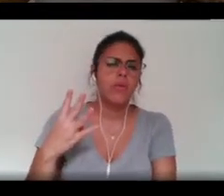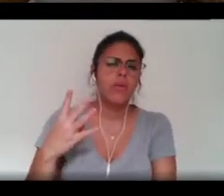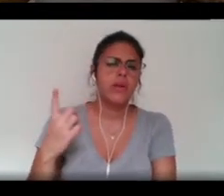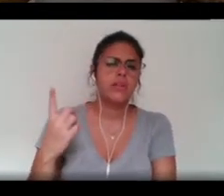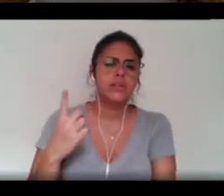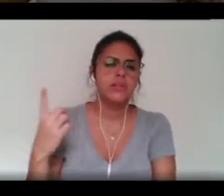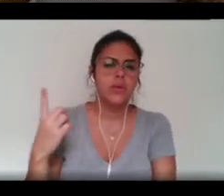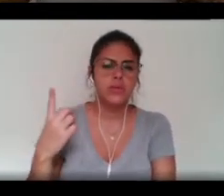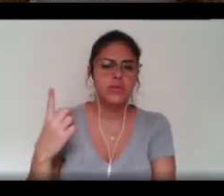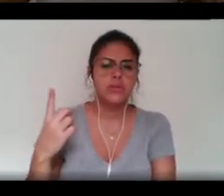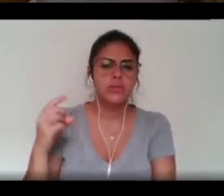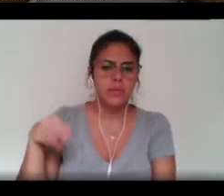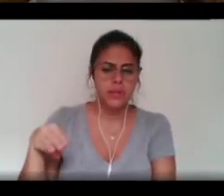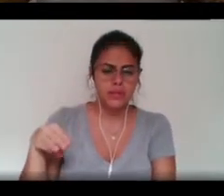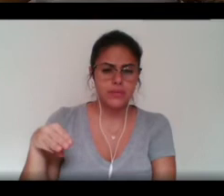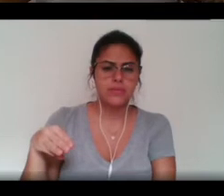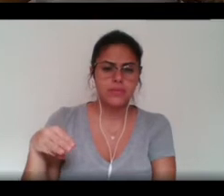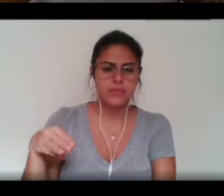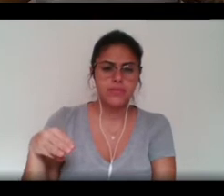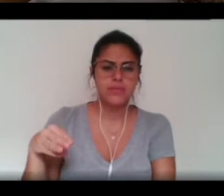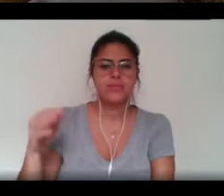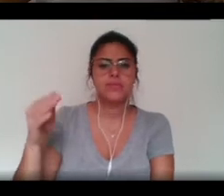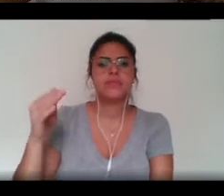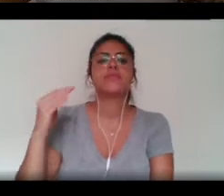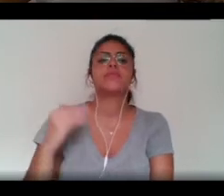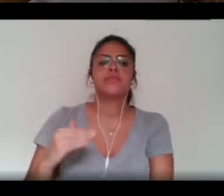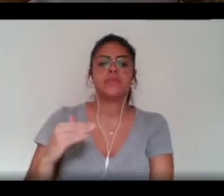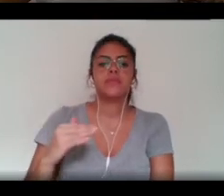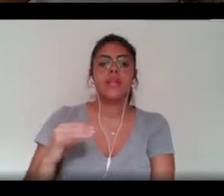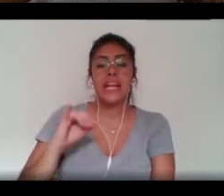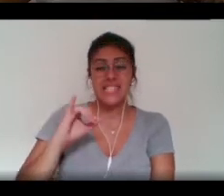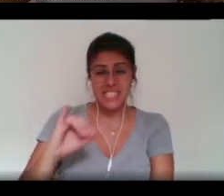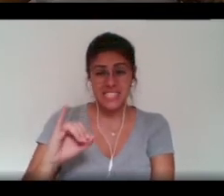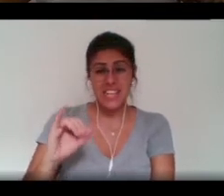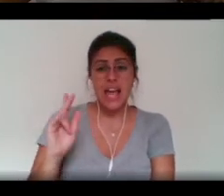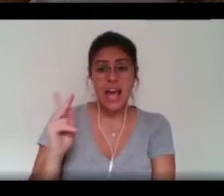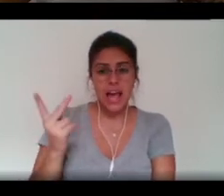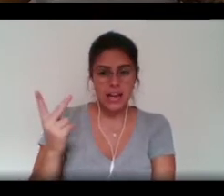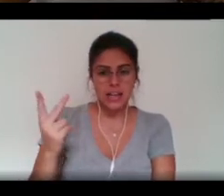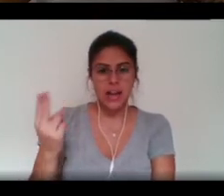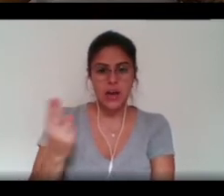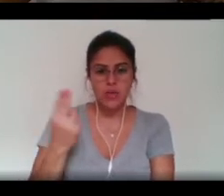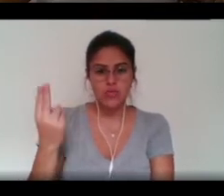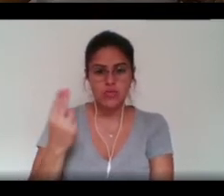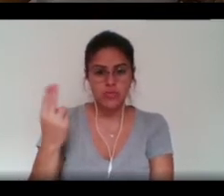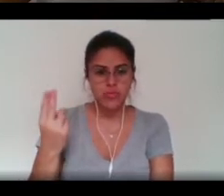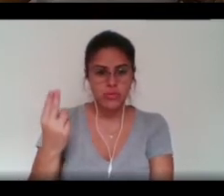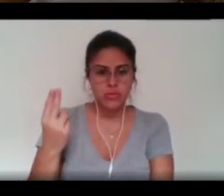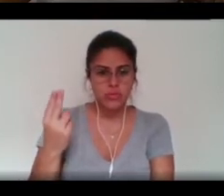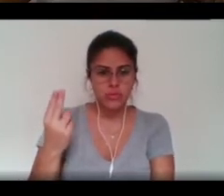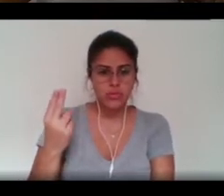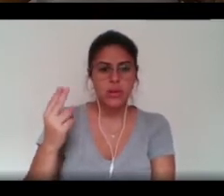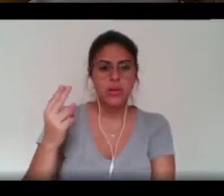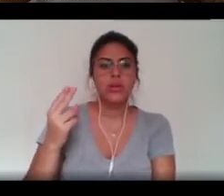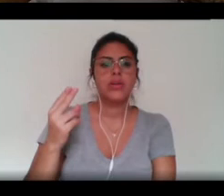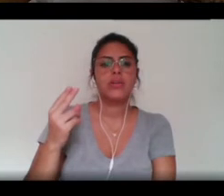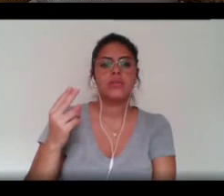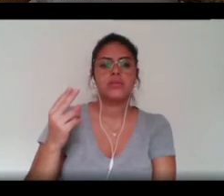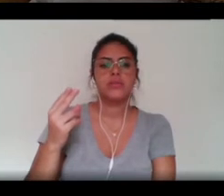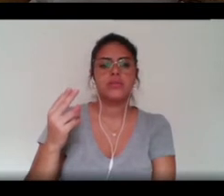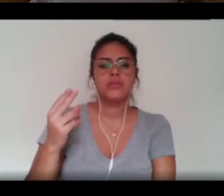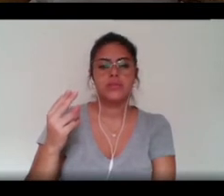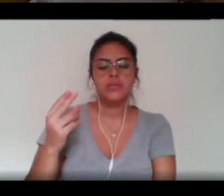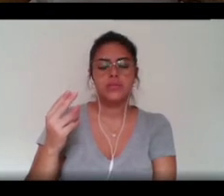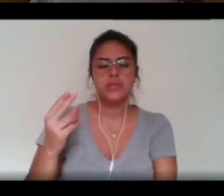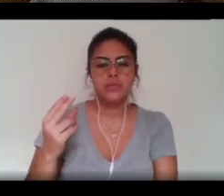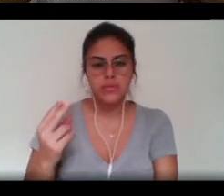0,411 metros. E a altura do edifício para que as bolas cheguem ao solo? Sendo que a primeira